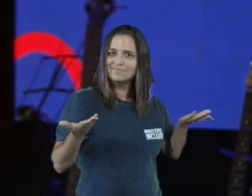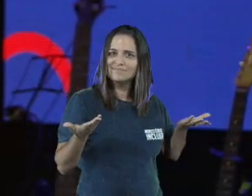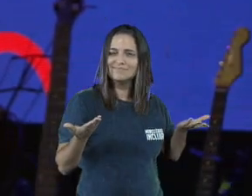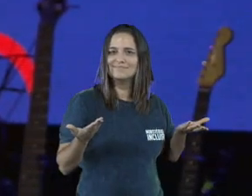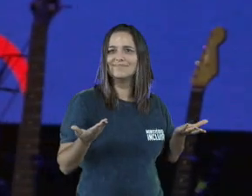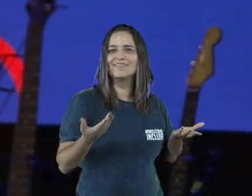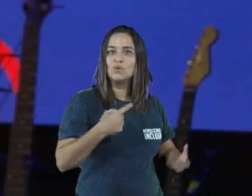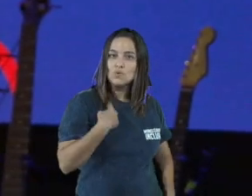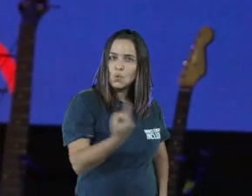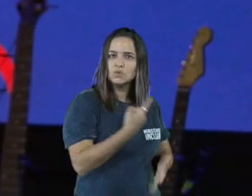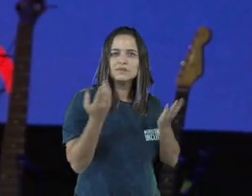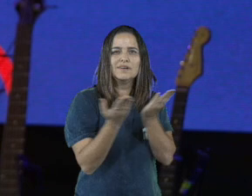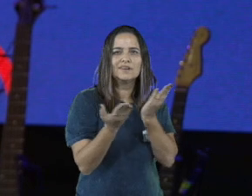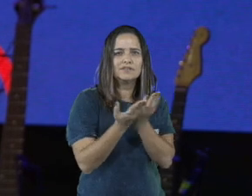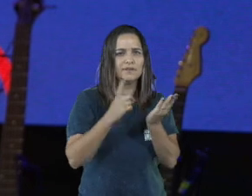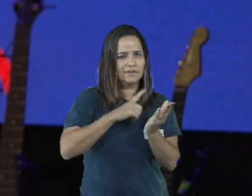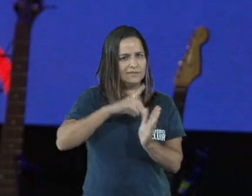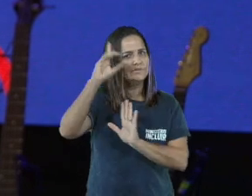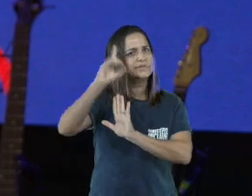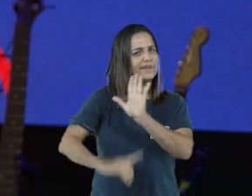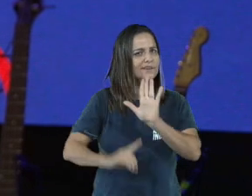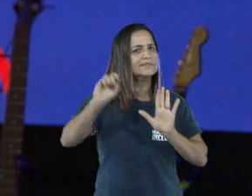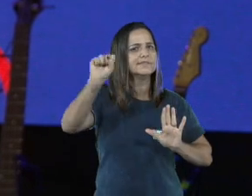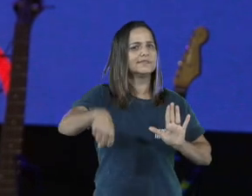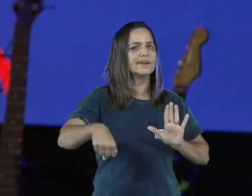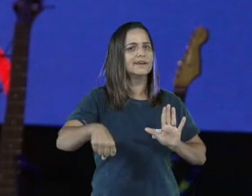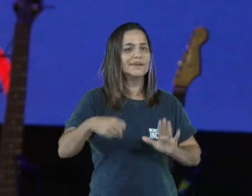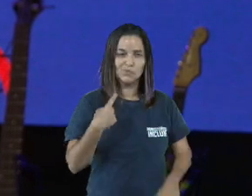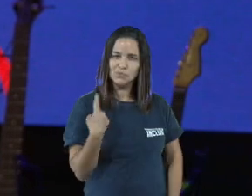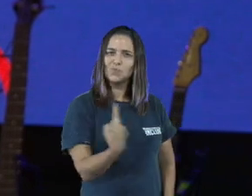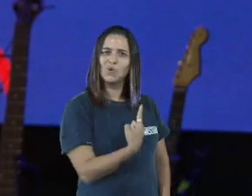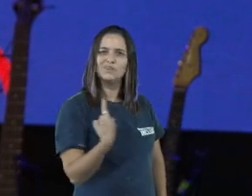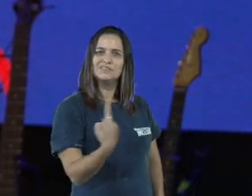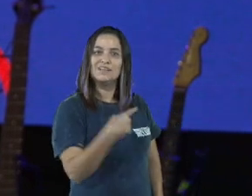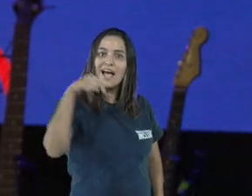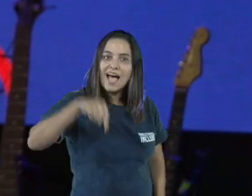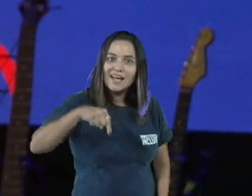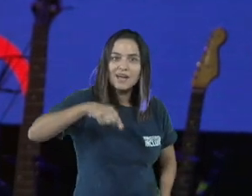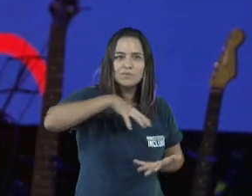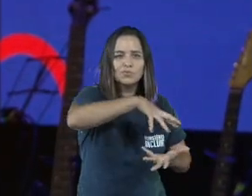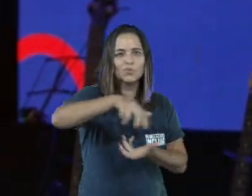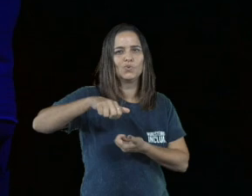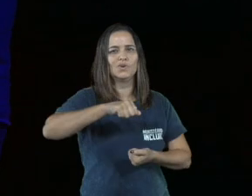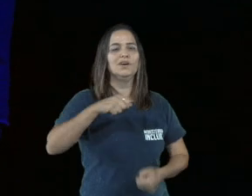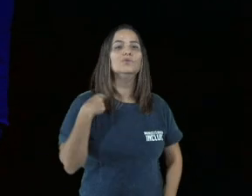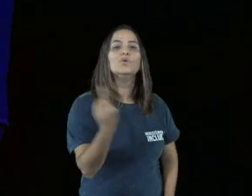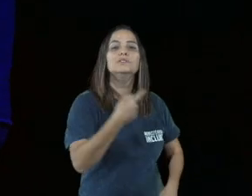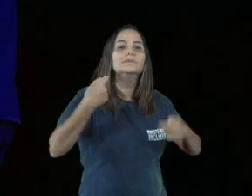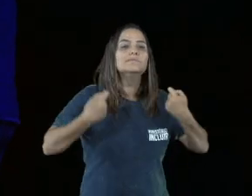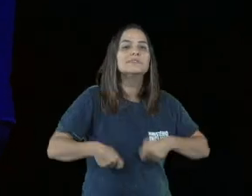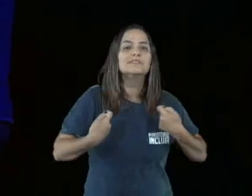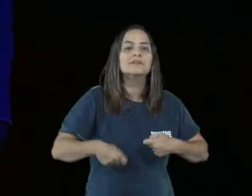nós somos dessa terra nós temos que dizer quem somos Eo que queremos e vai ter o